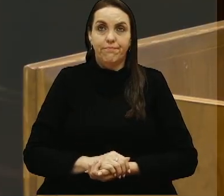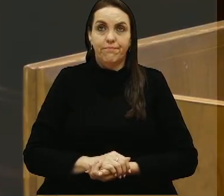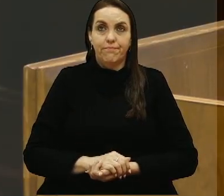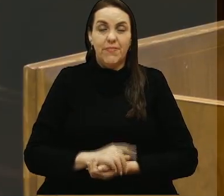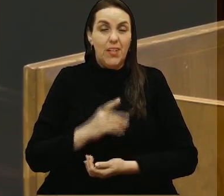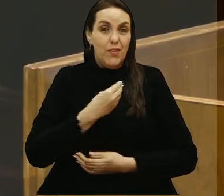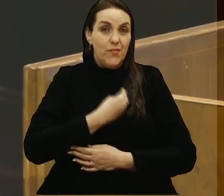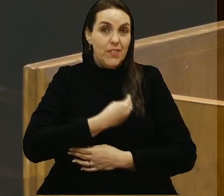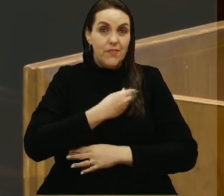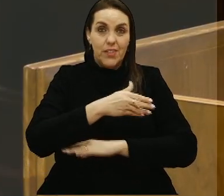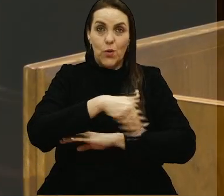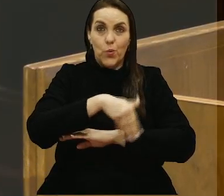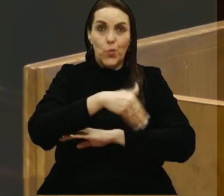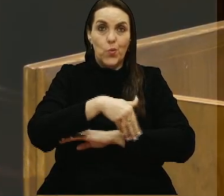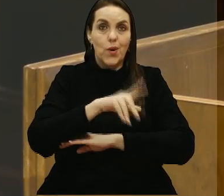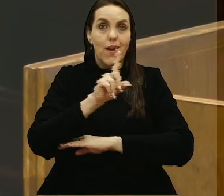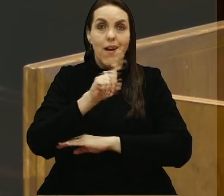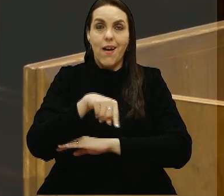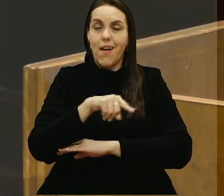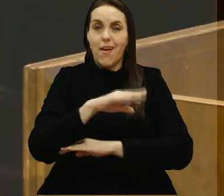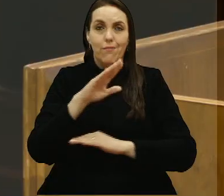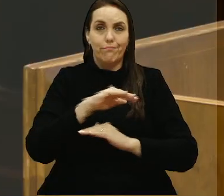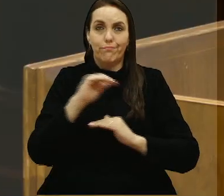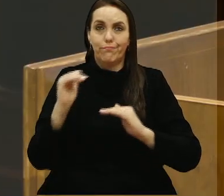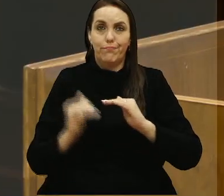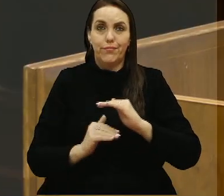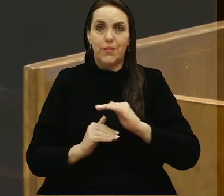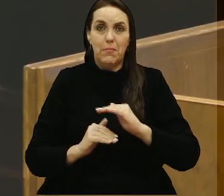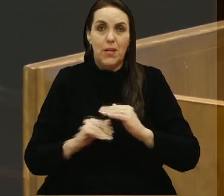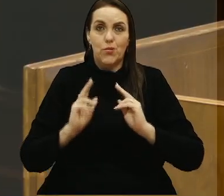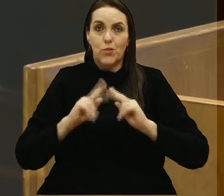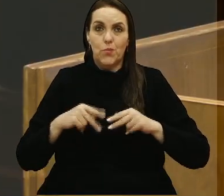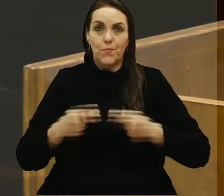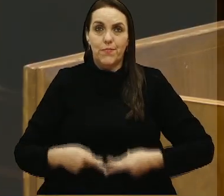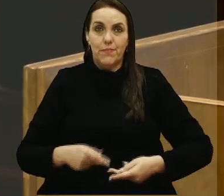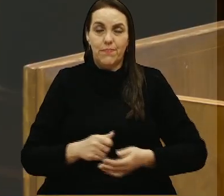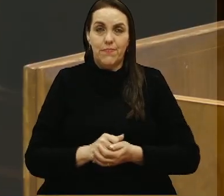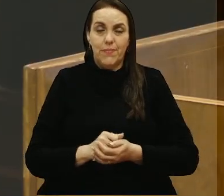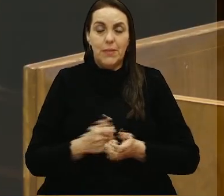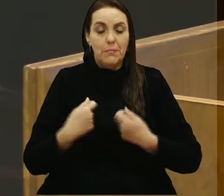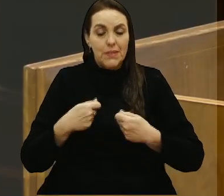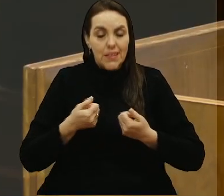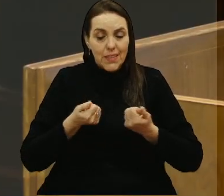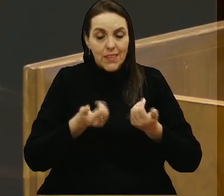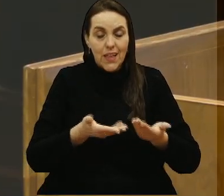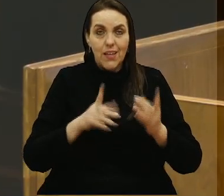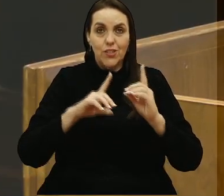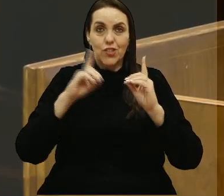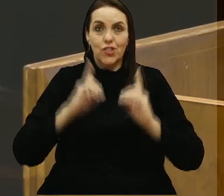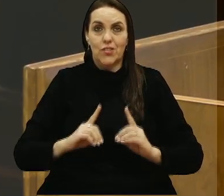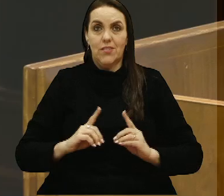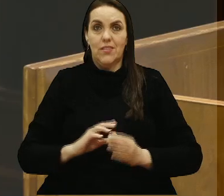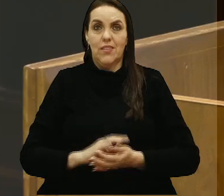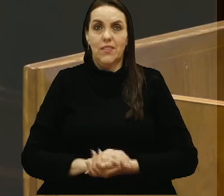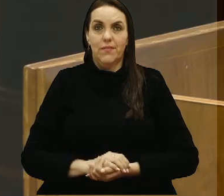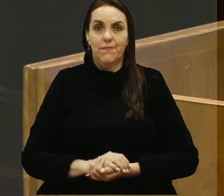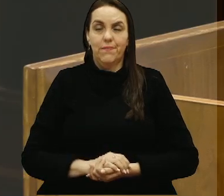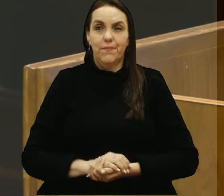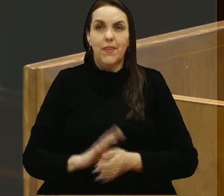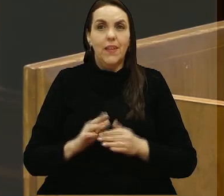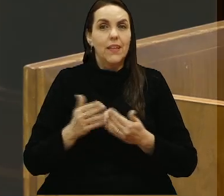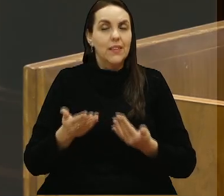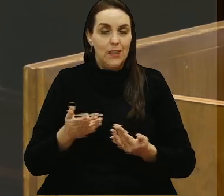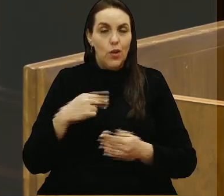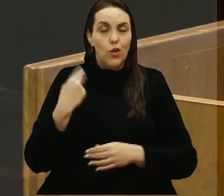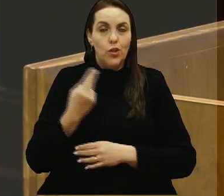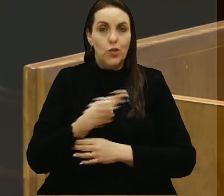Viver na rua é uma condição subhumana. Nós precisamos dar dignidade para essas pessoas. Então, nós